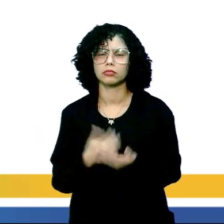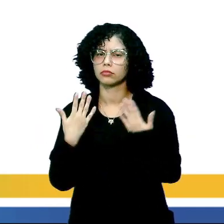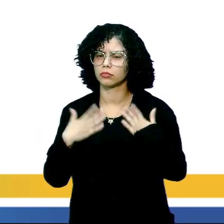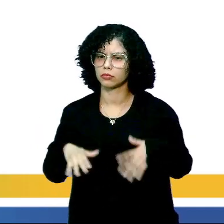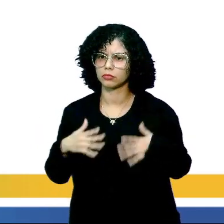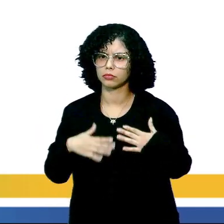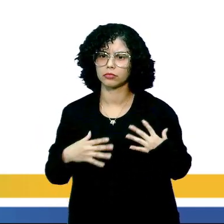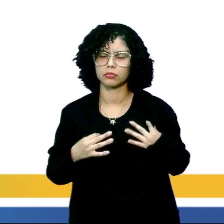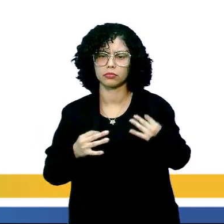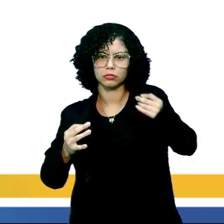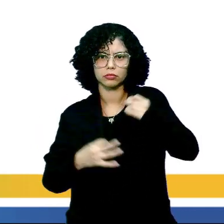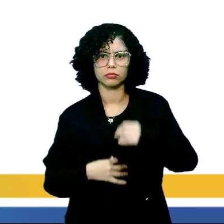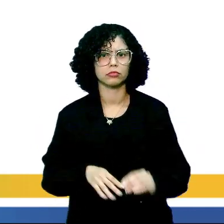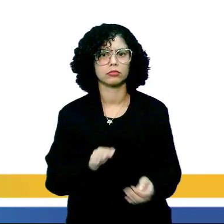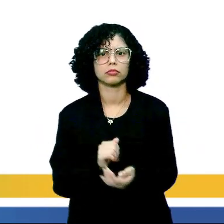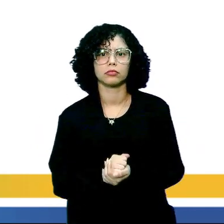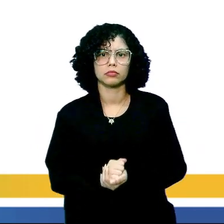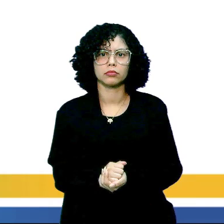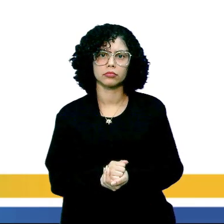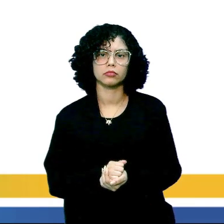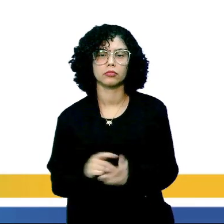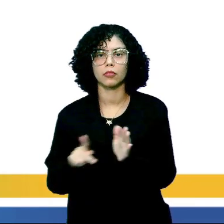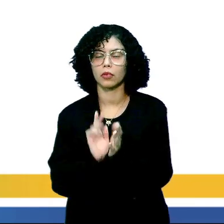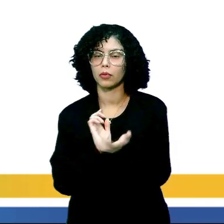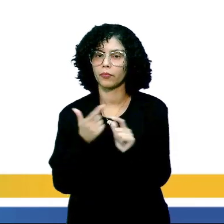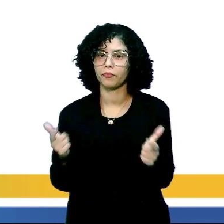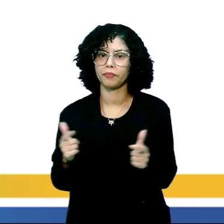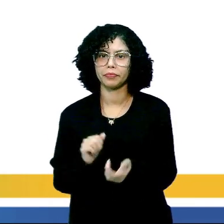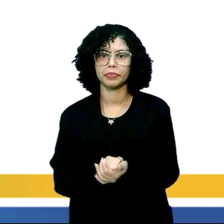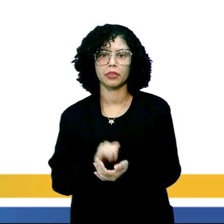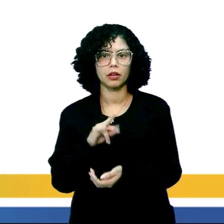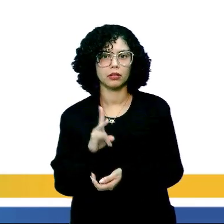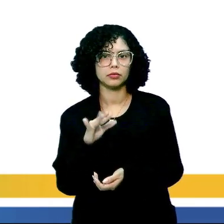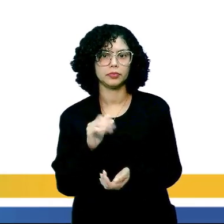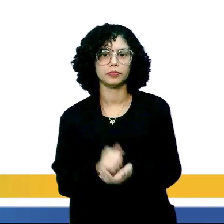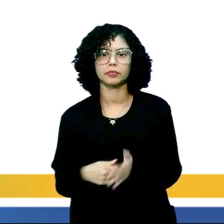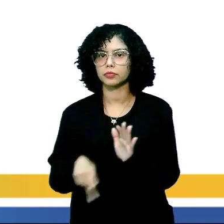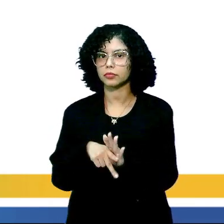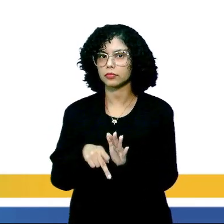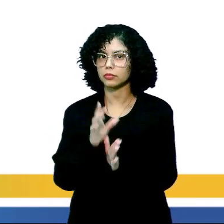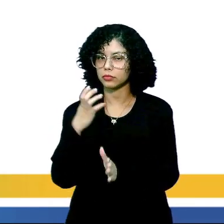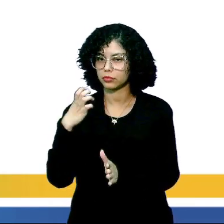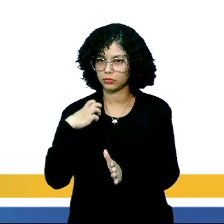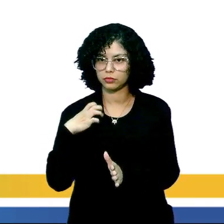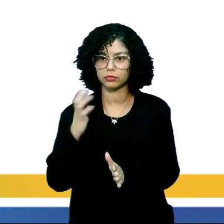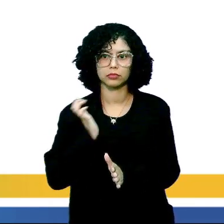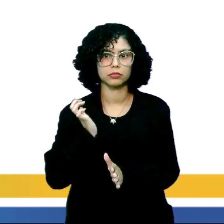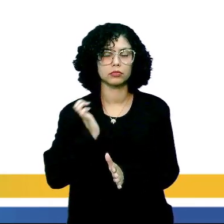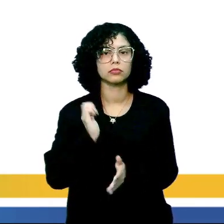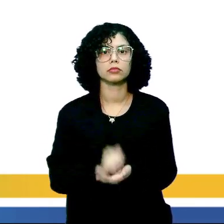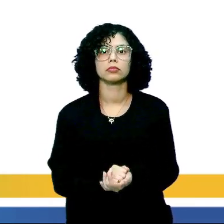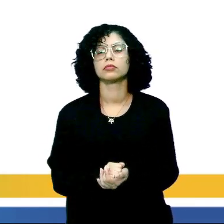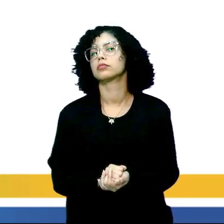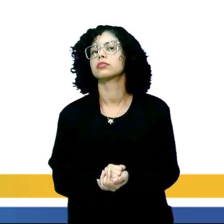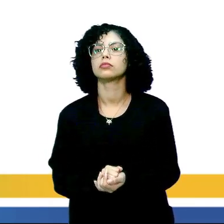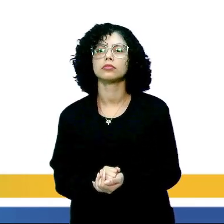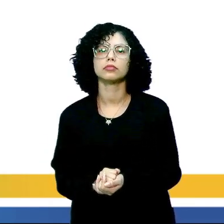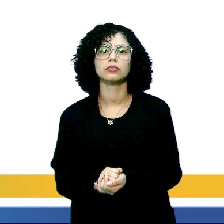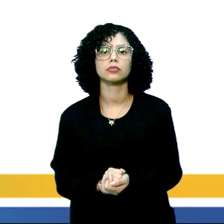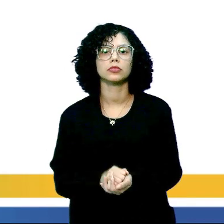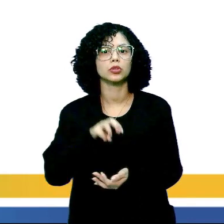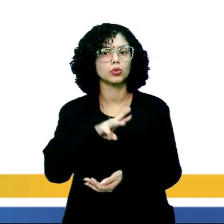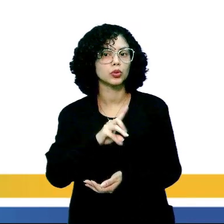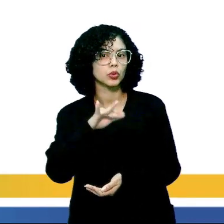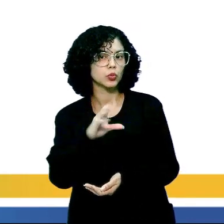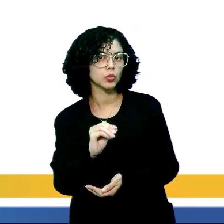Os inconfidentes mineiros eram, em sua maioria, membros da elite, tá? Eles eram os mineiros. Eles eram os membros